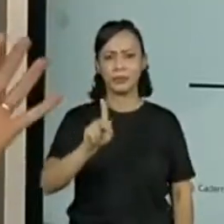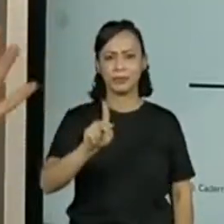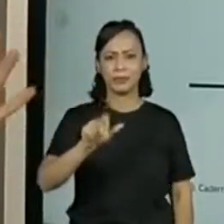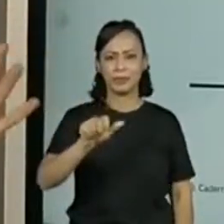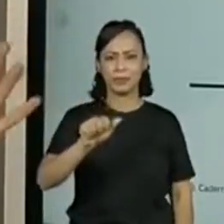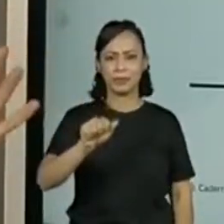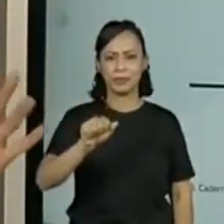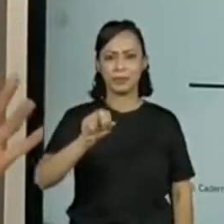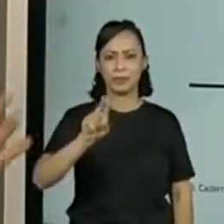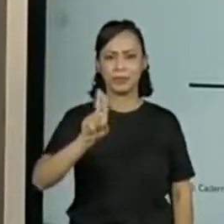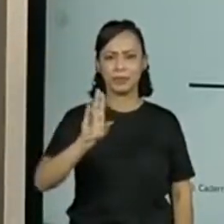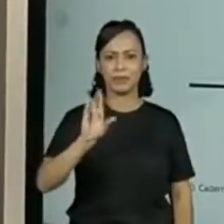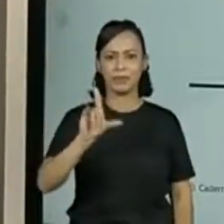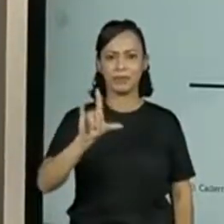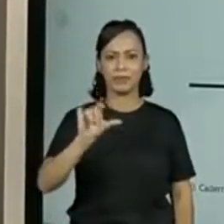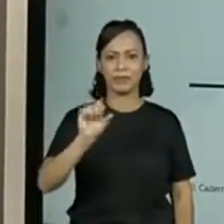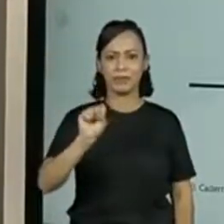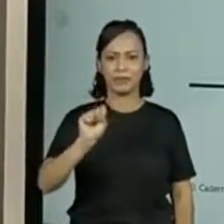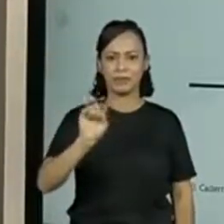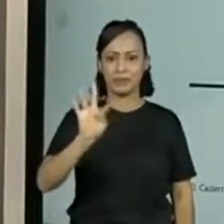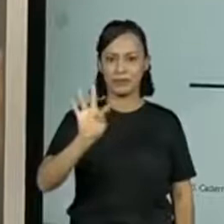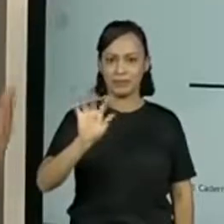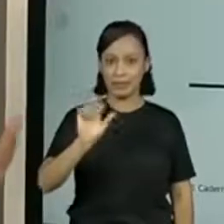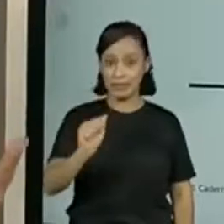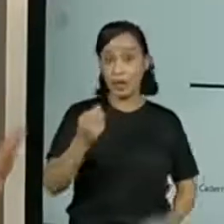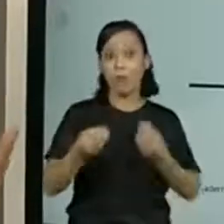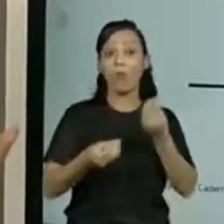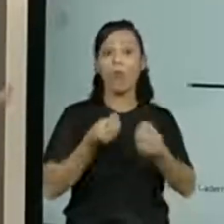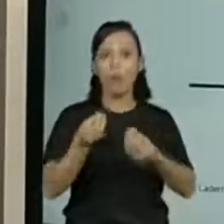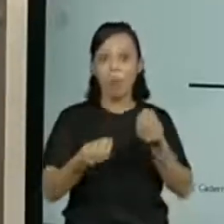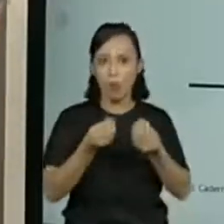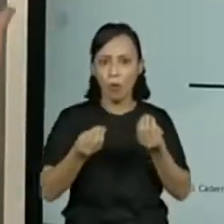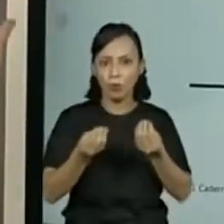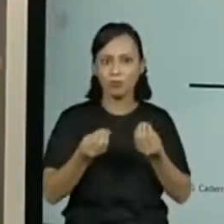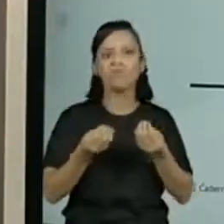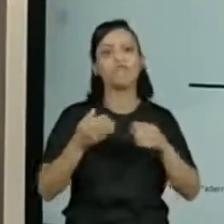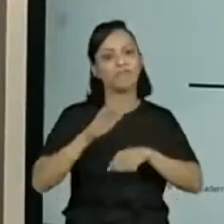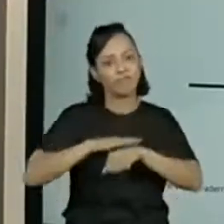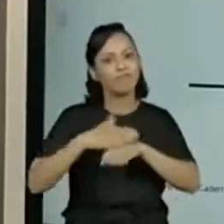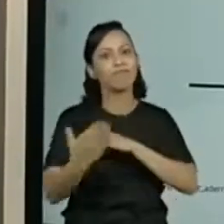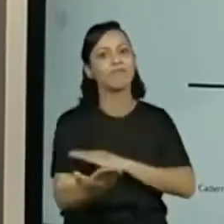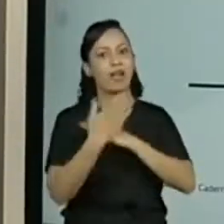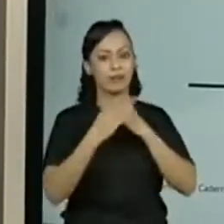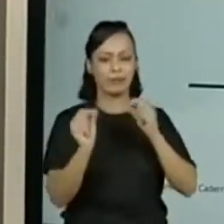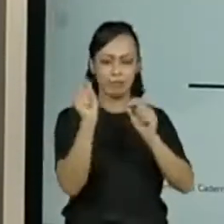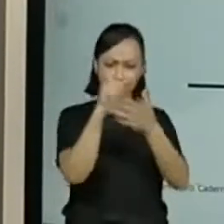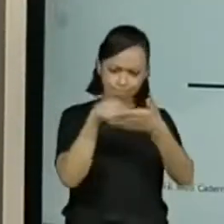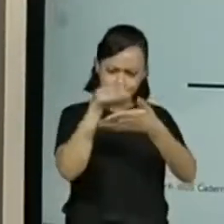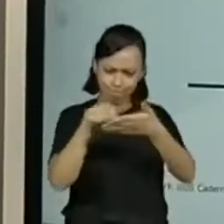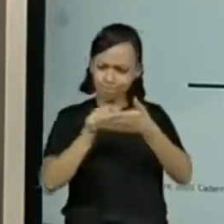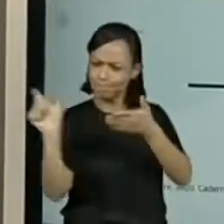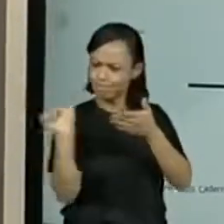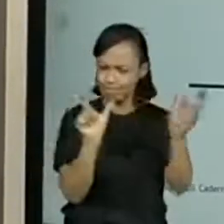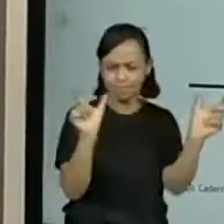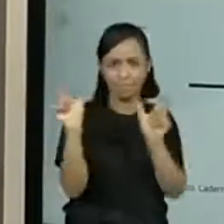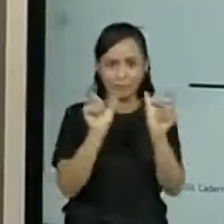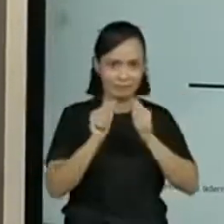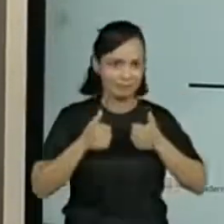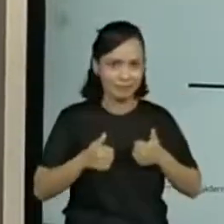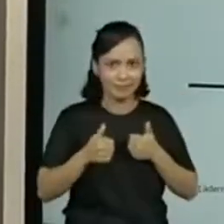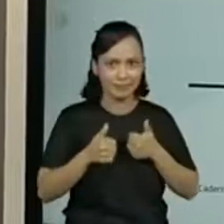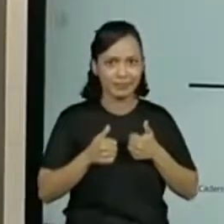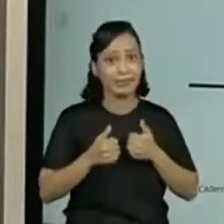escreve o que a professora aí que o professor pele Então a professora Kelly fez isso E aí trouxe essas duas escritas para gente analisar